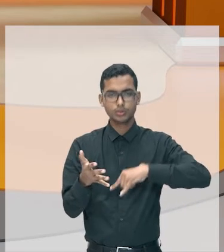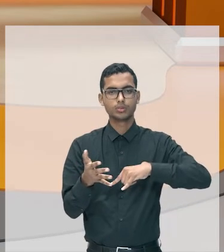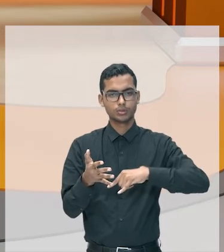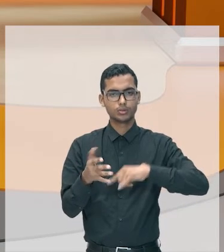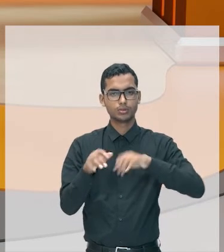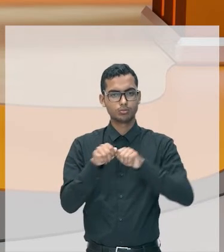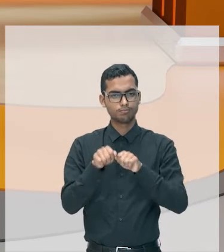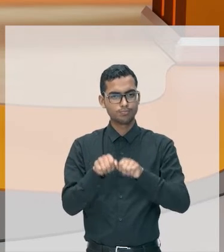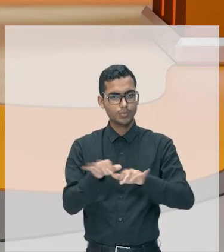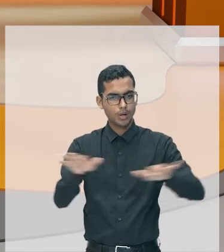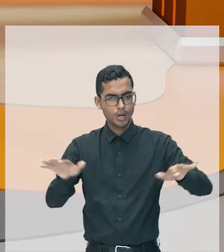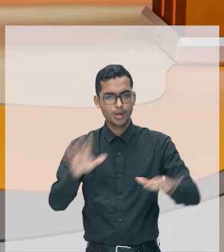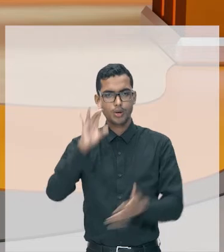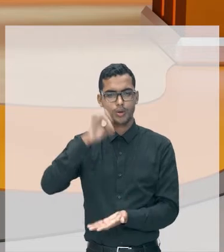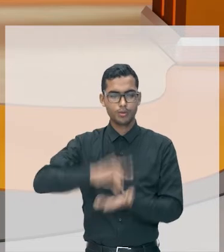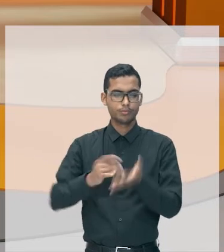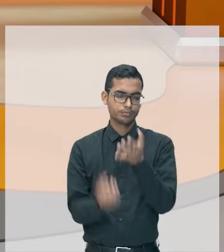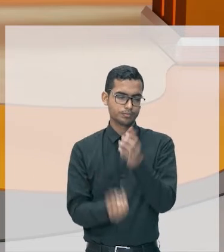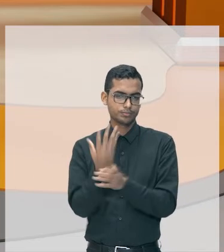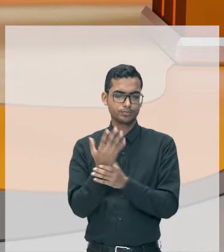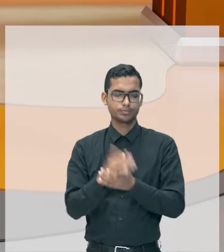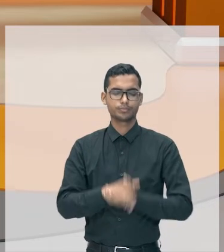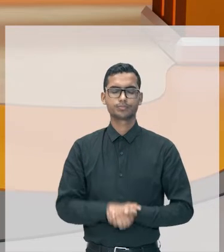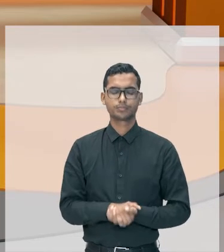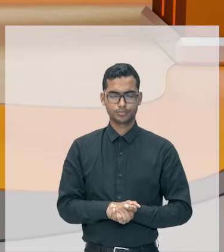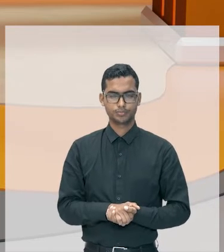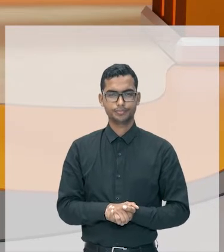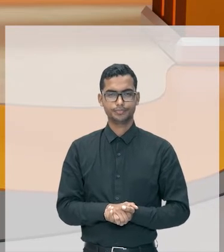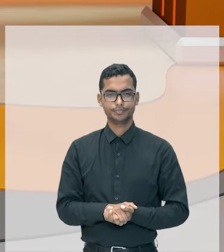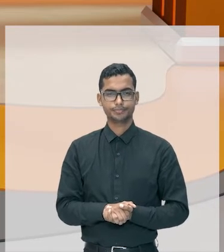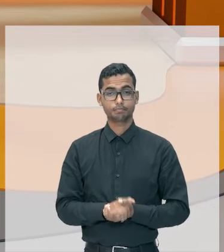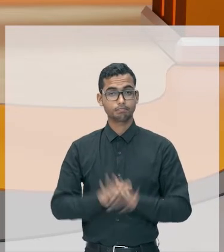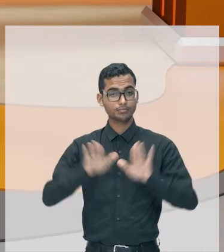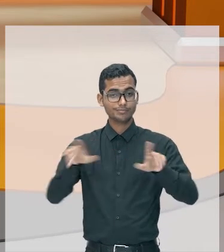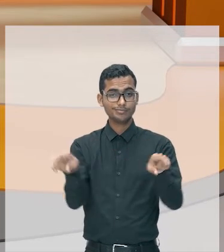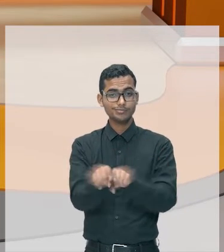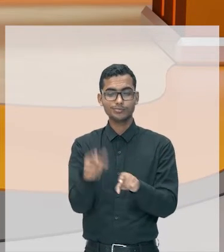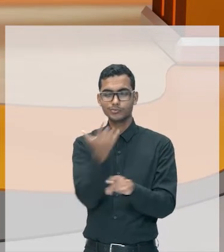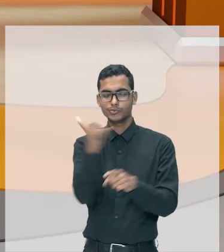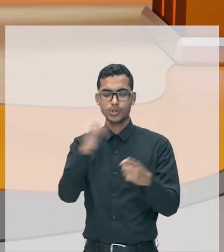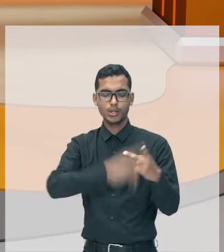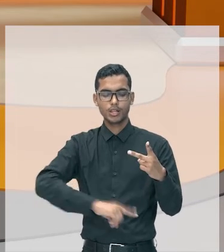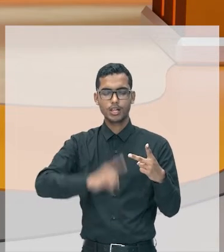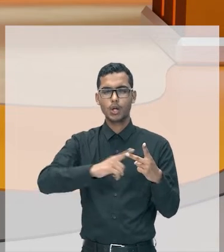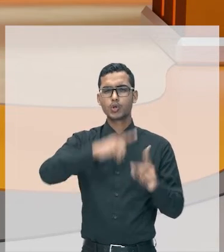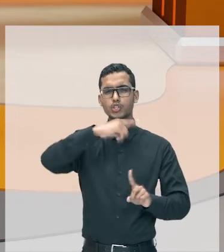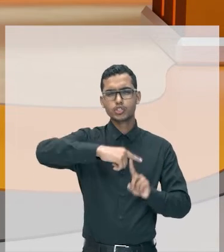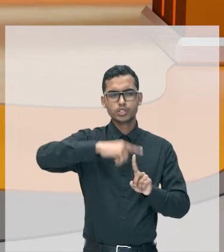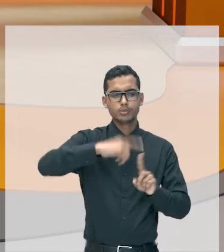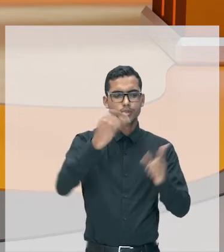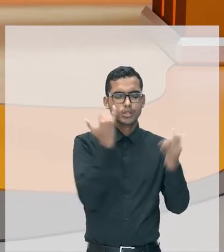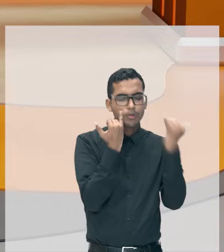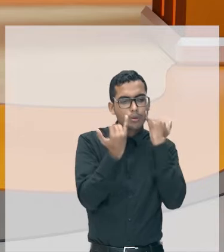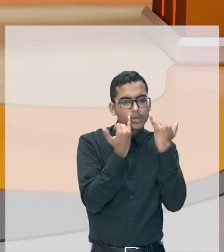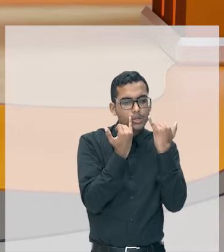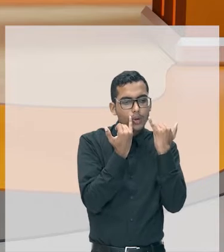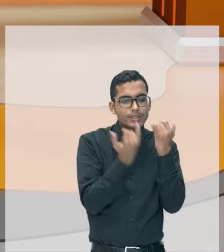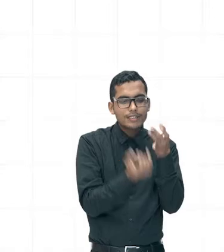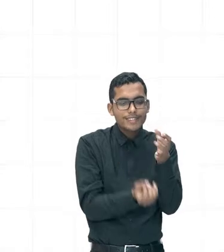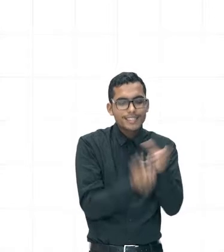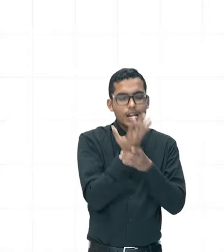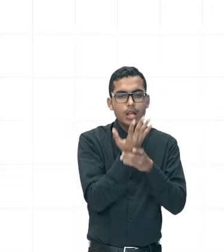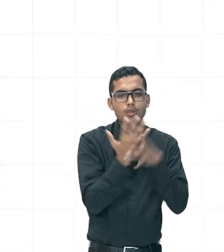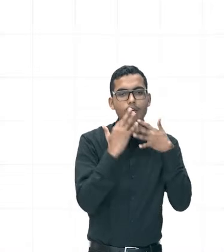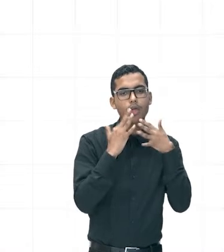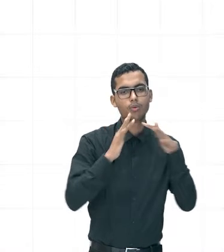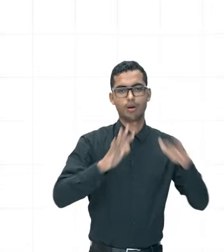em ser produzida. Mas tem as fontes involuntárias, aquelas que nós produzimos sem querer. Olha